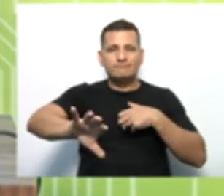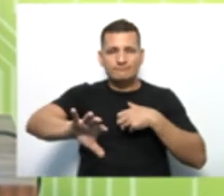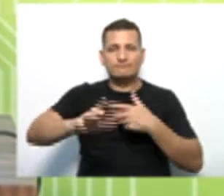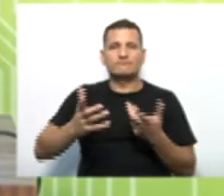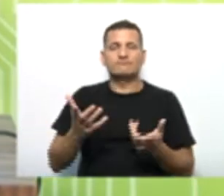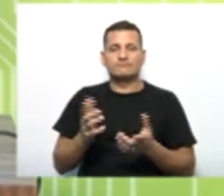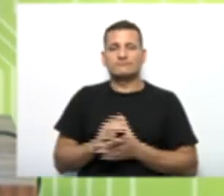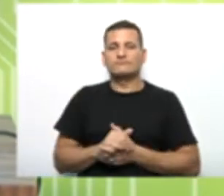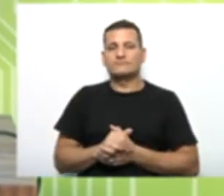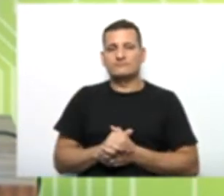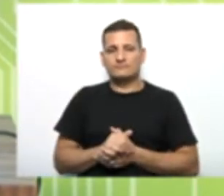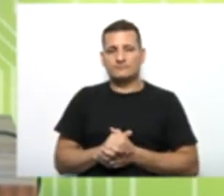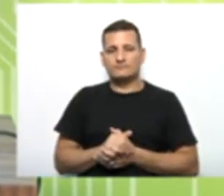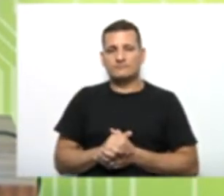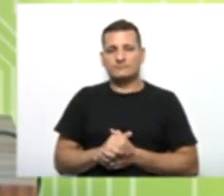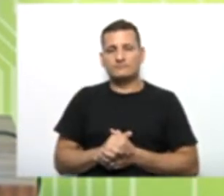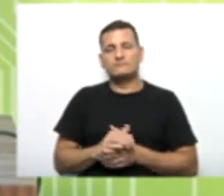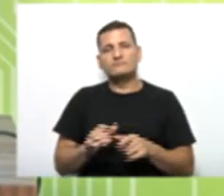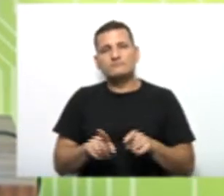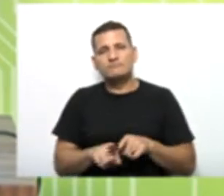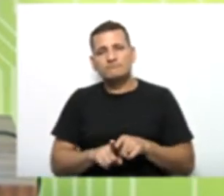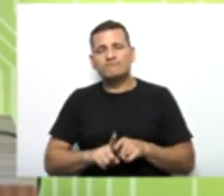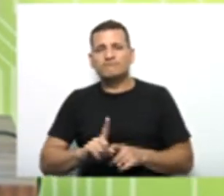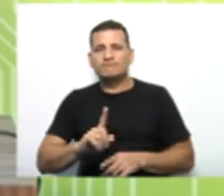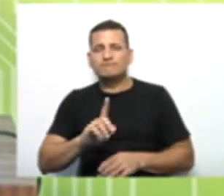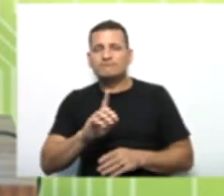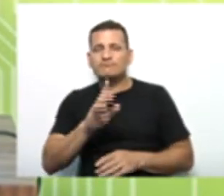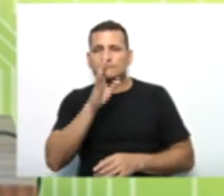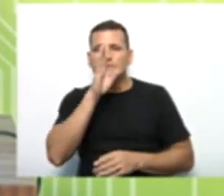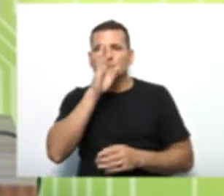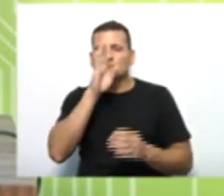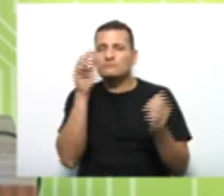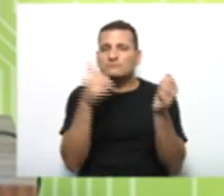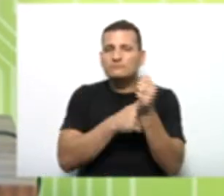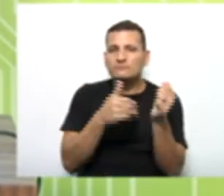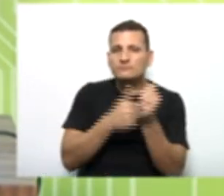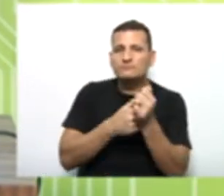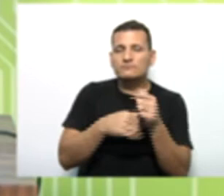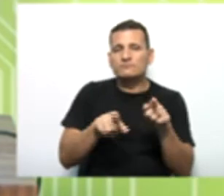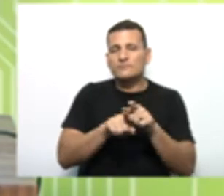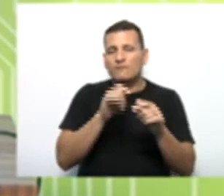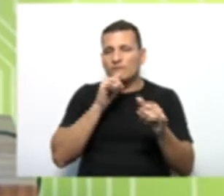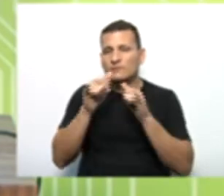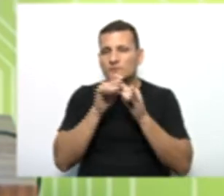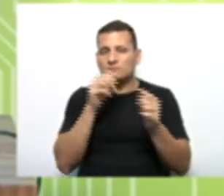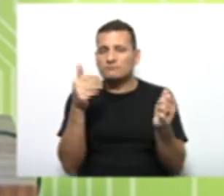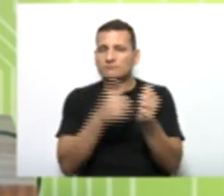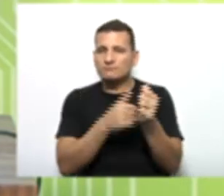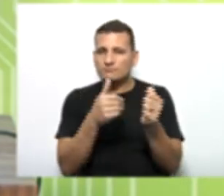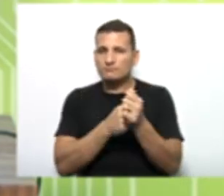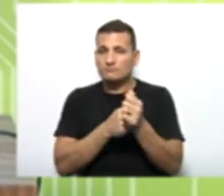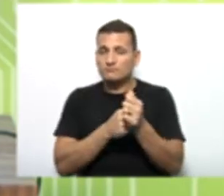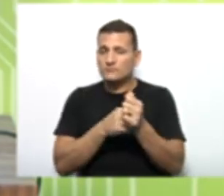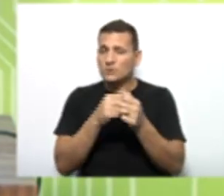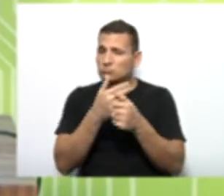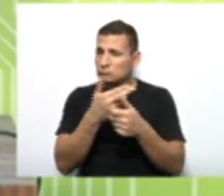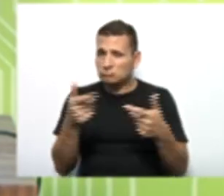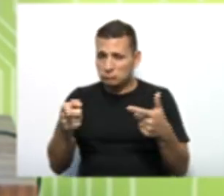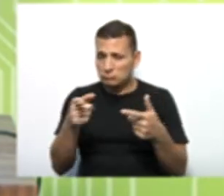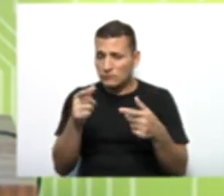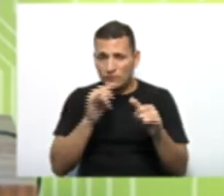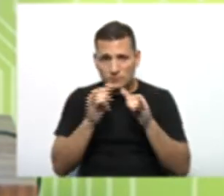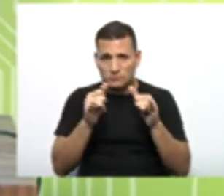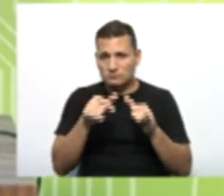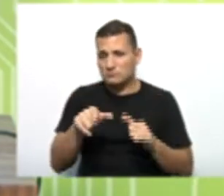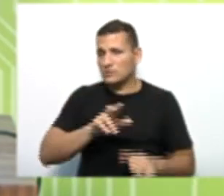de o sigilo, saber guardar os segredos, as informações que são sigilosas. Todas essas informações elas não são